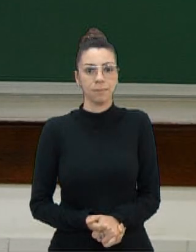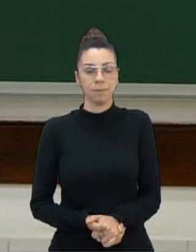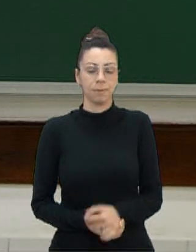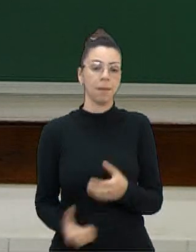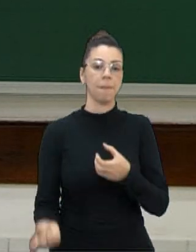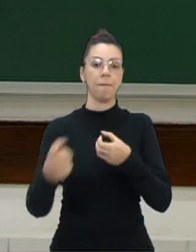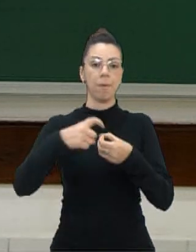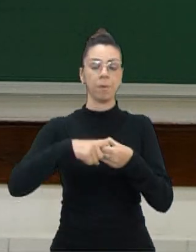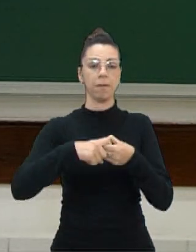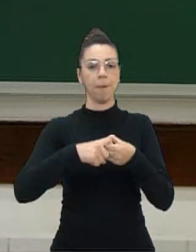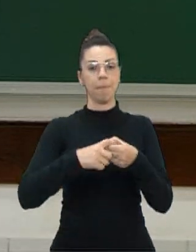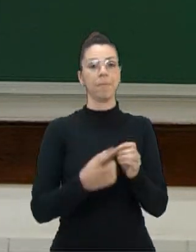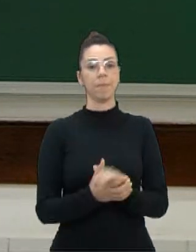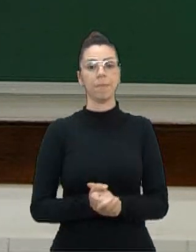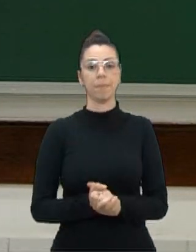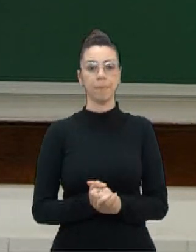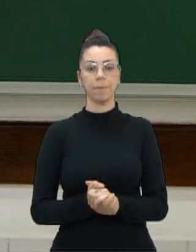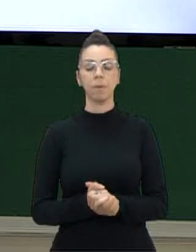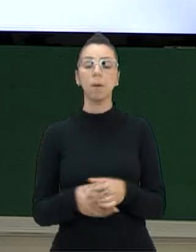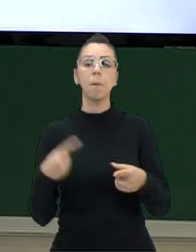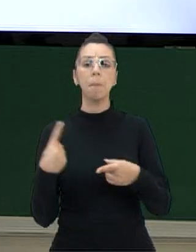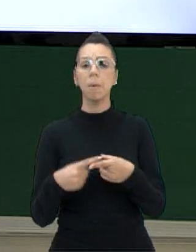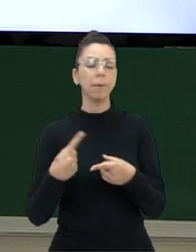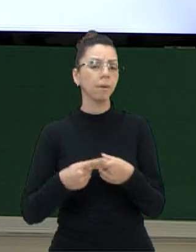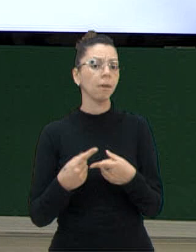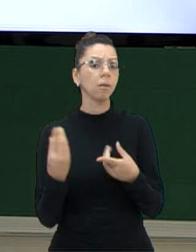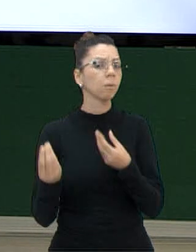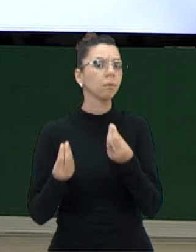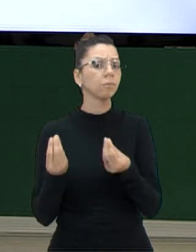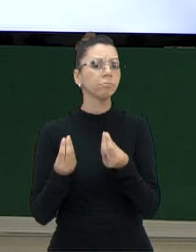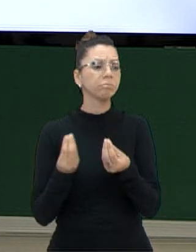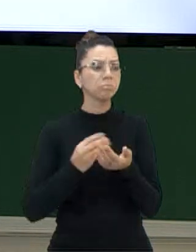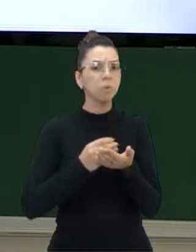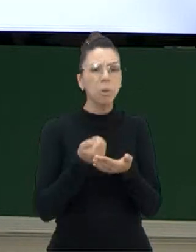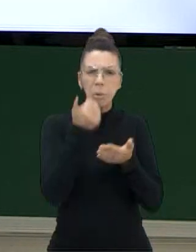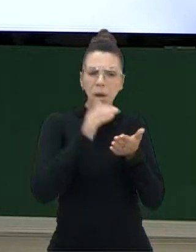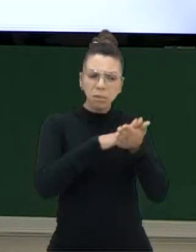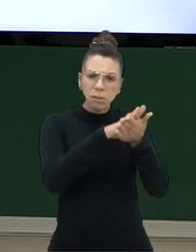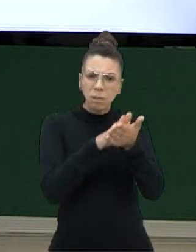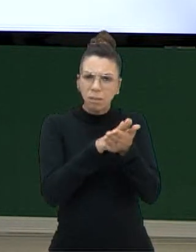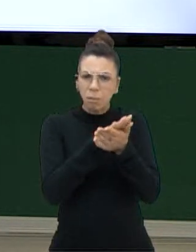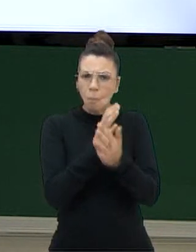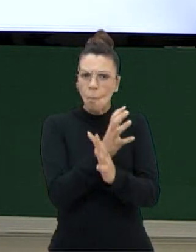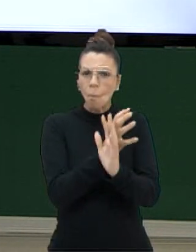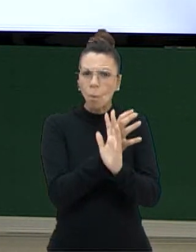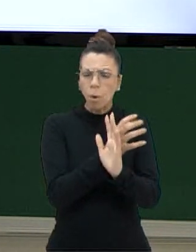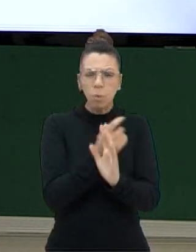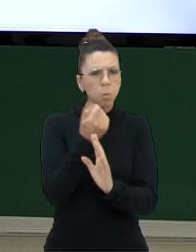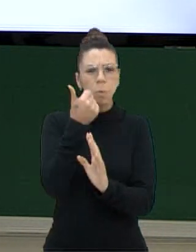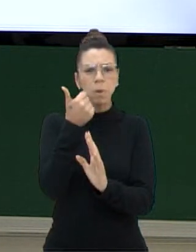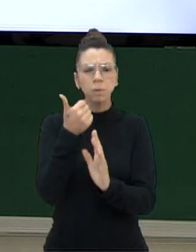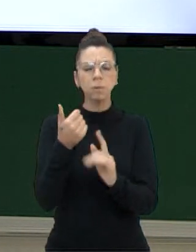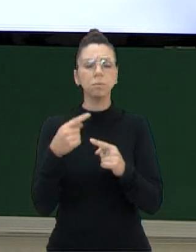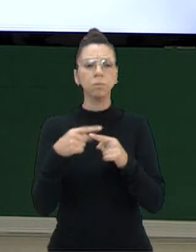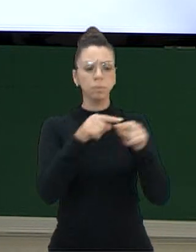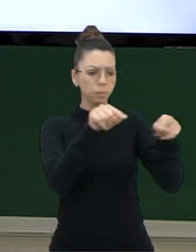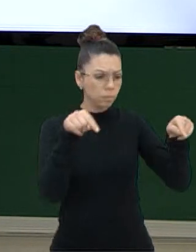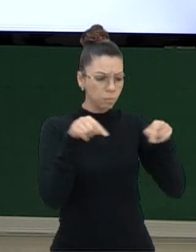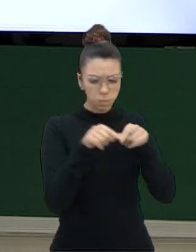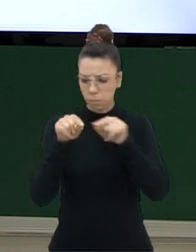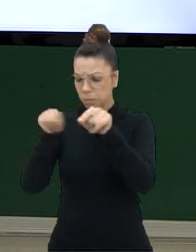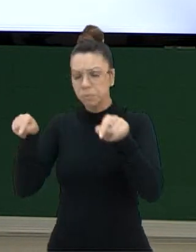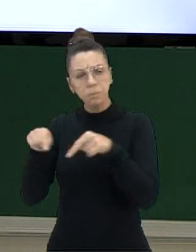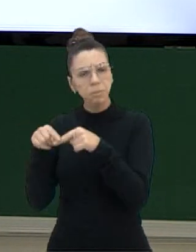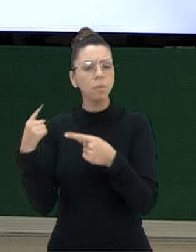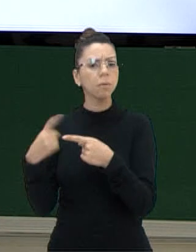Volvemos então. Por que será que nós não temos muitos móveis aqui então dentro desses dois cômodos da casa do